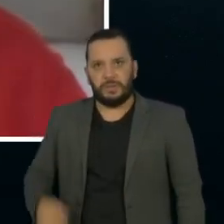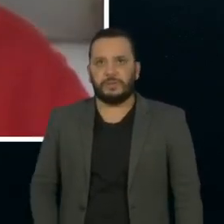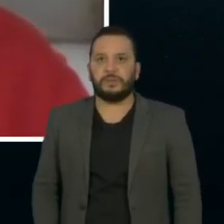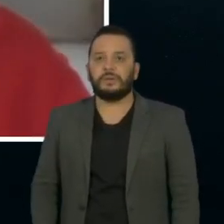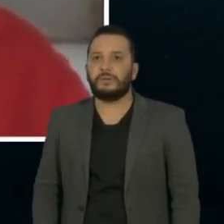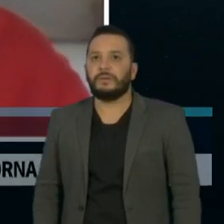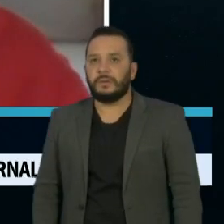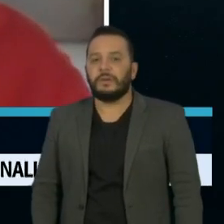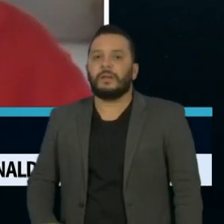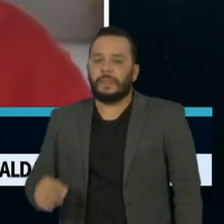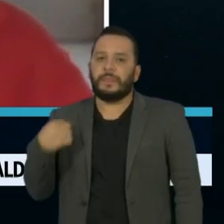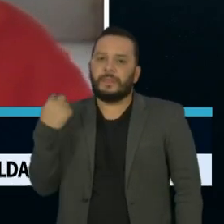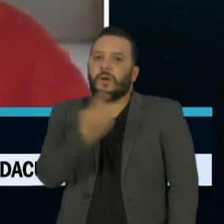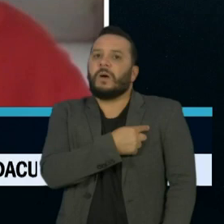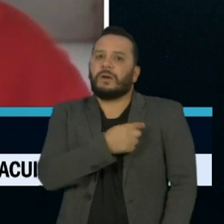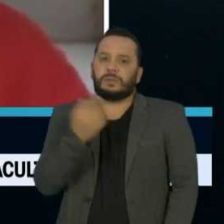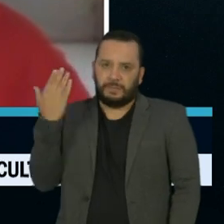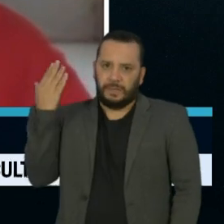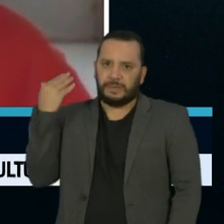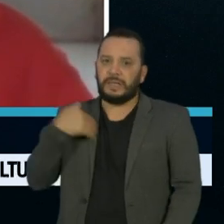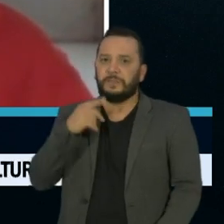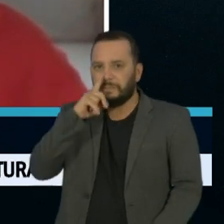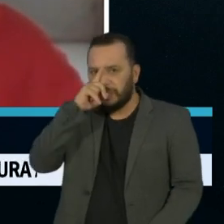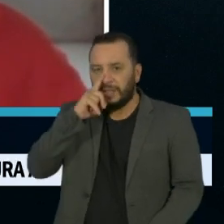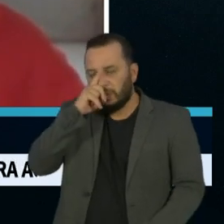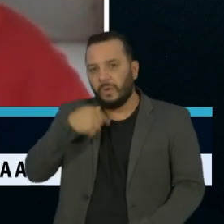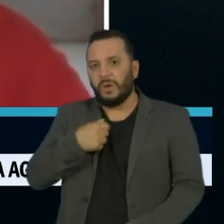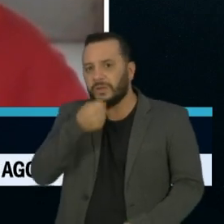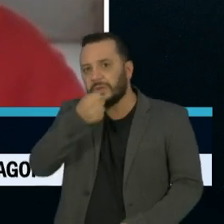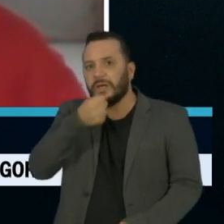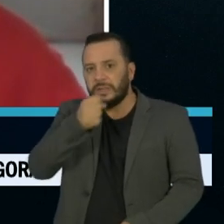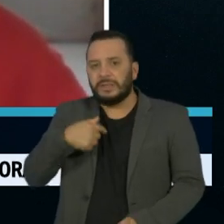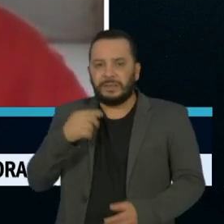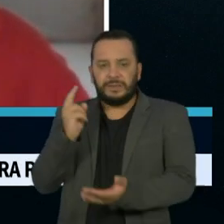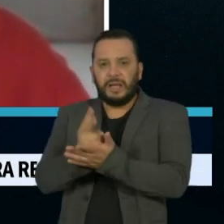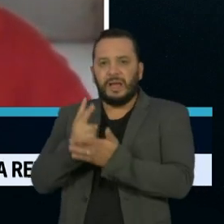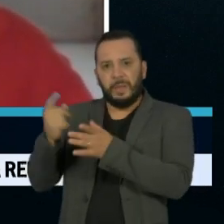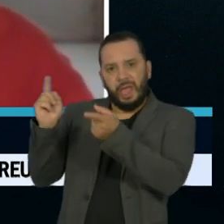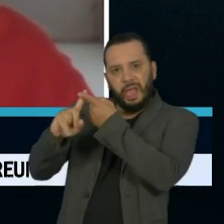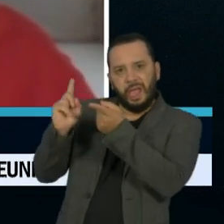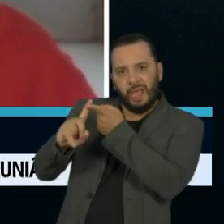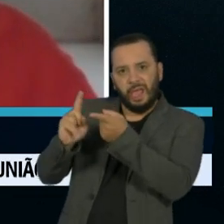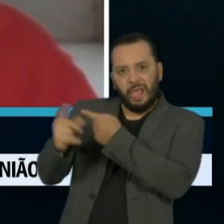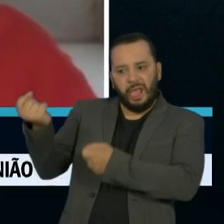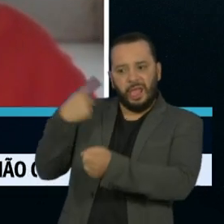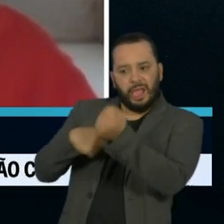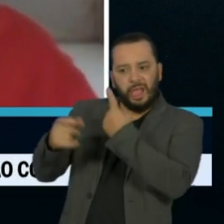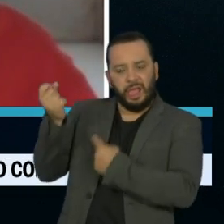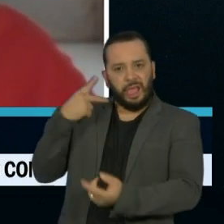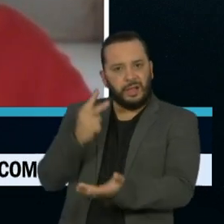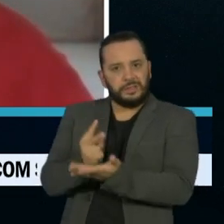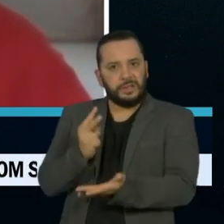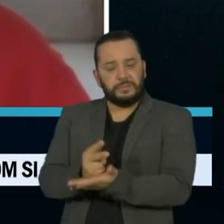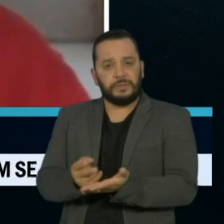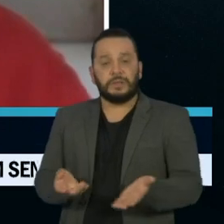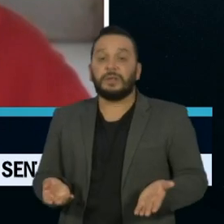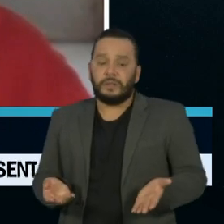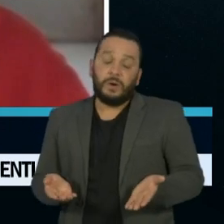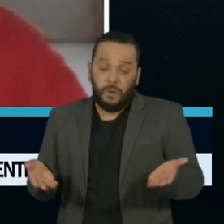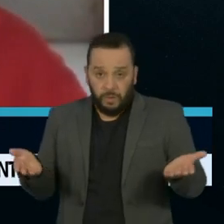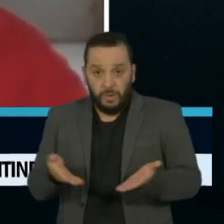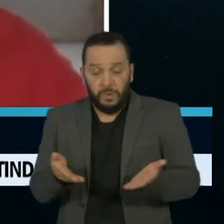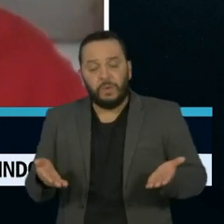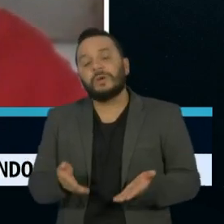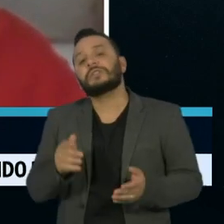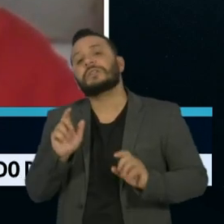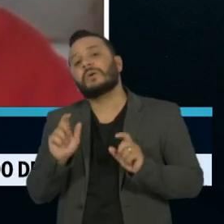a gente corria risco de vida de ser jornalista, era ameaçado toda hora e tal. Para ele, hoje, a pior ameaça